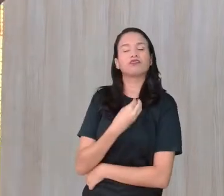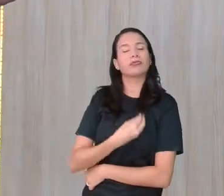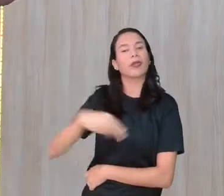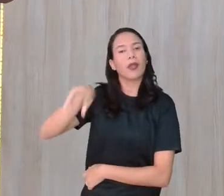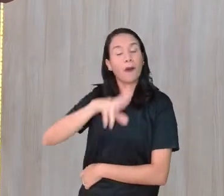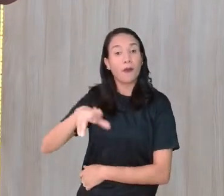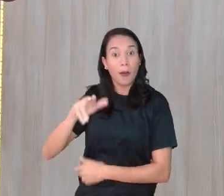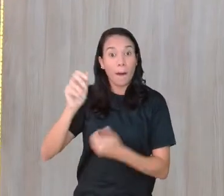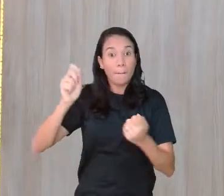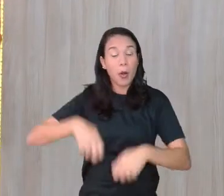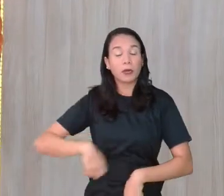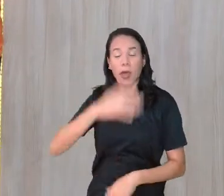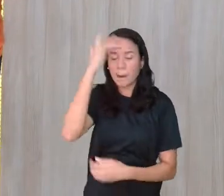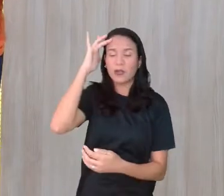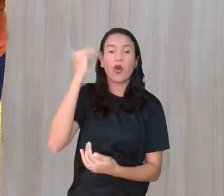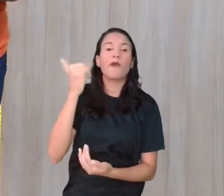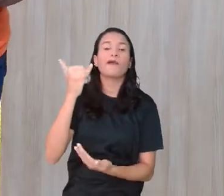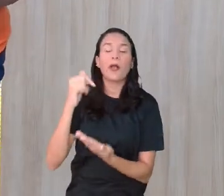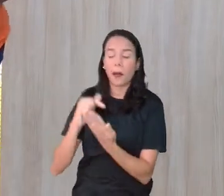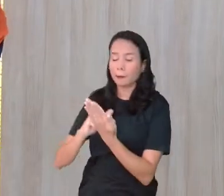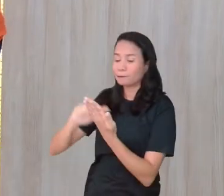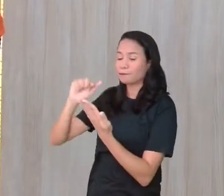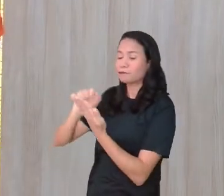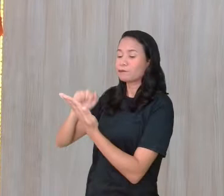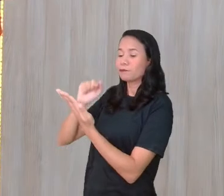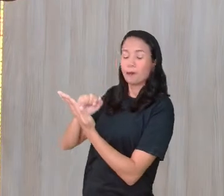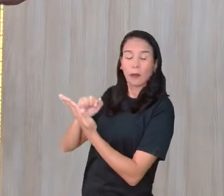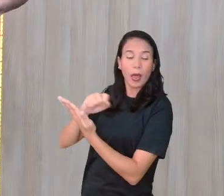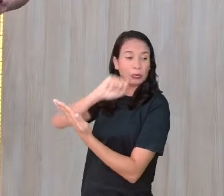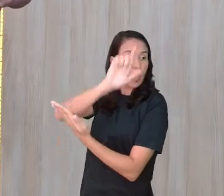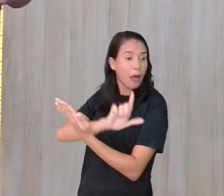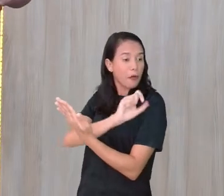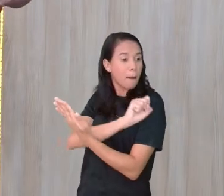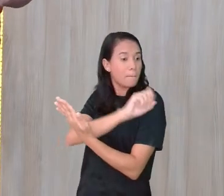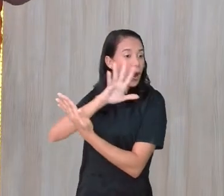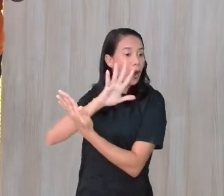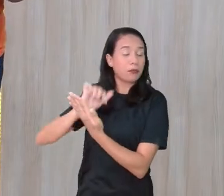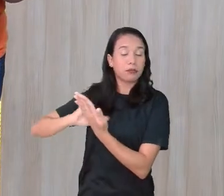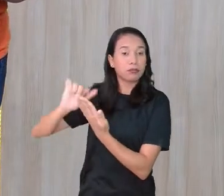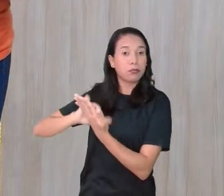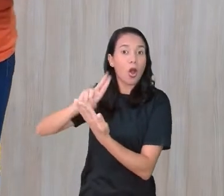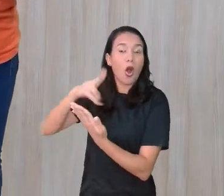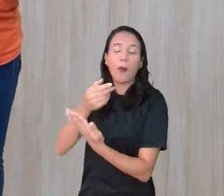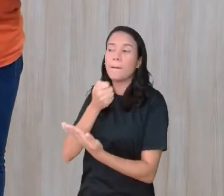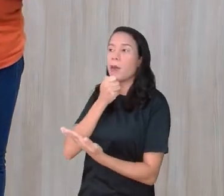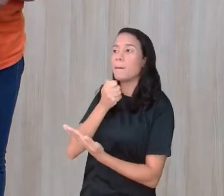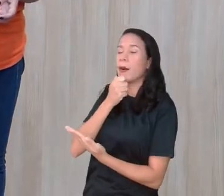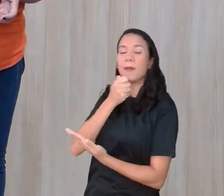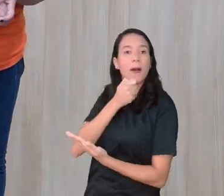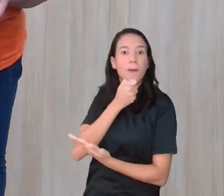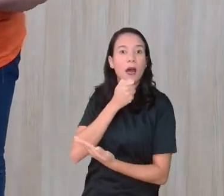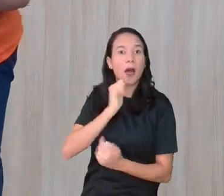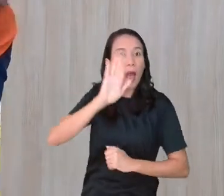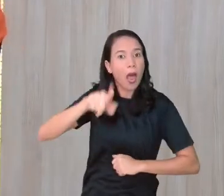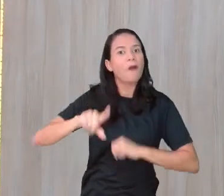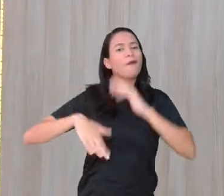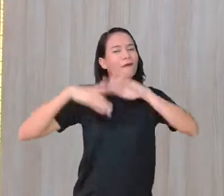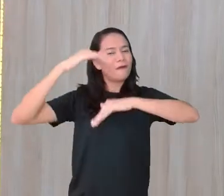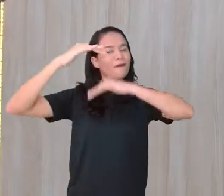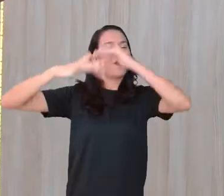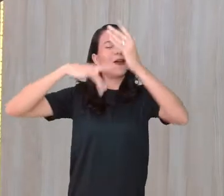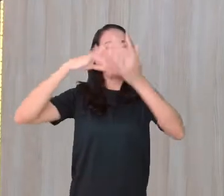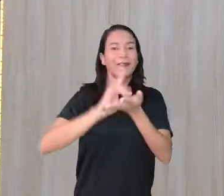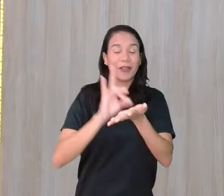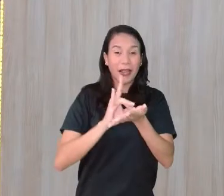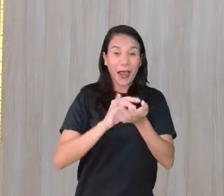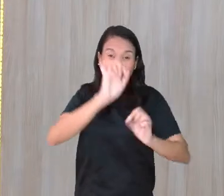ser acionados, desligados ou ligados apenas por um comando de voz. Isso é um processo de evolução. Aquela TV